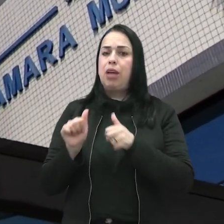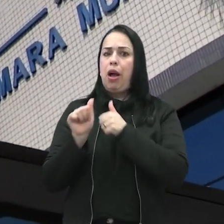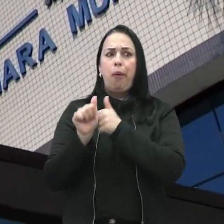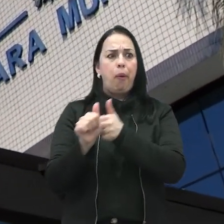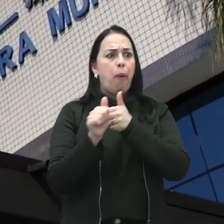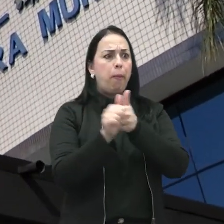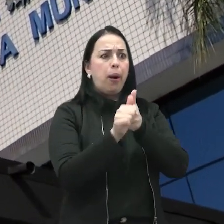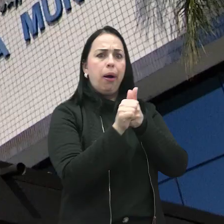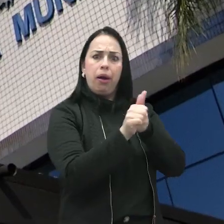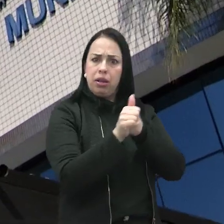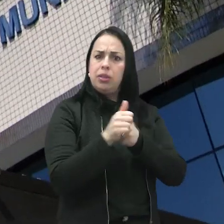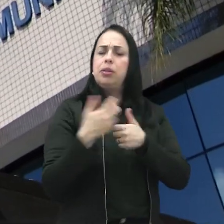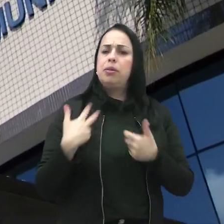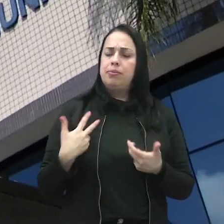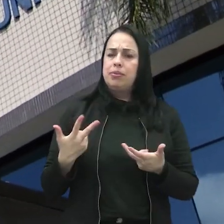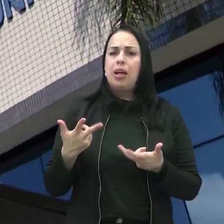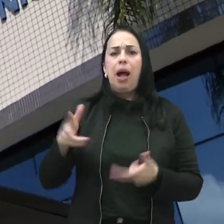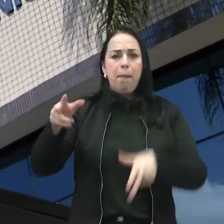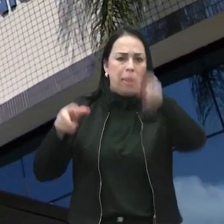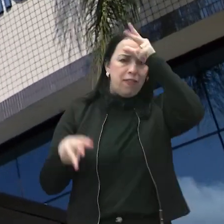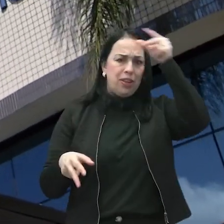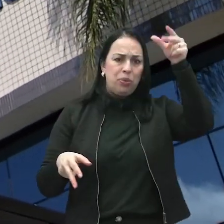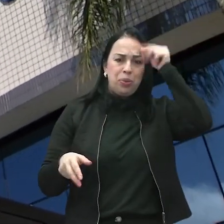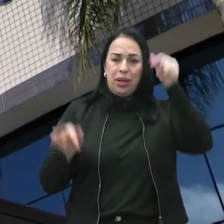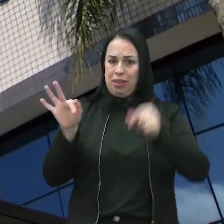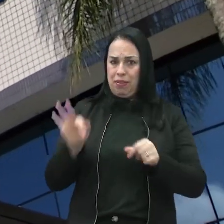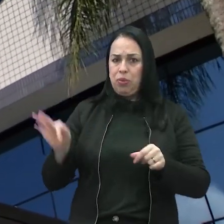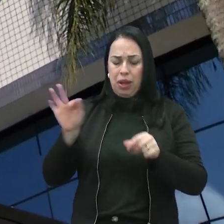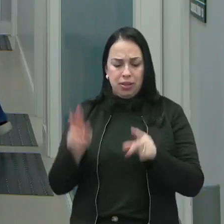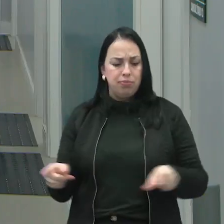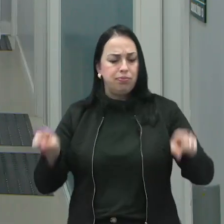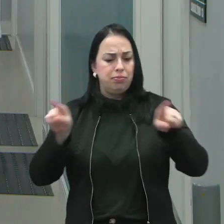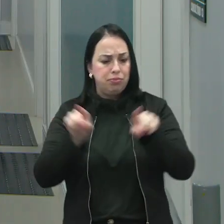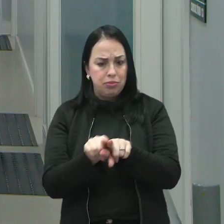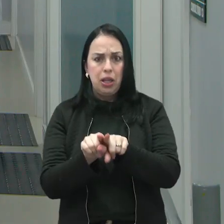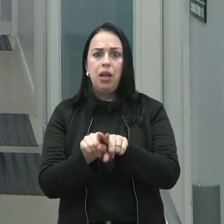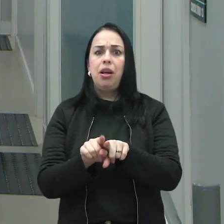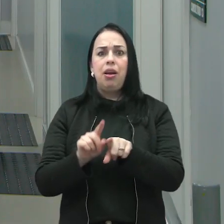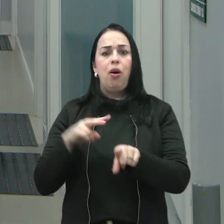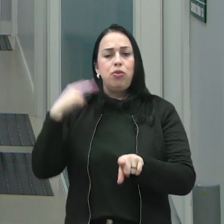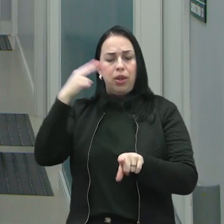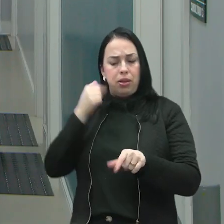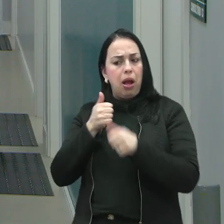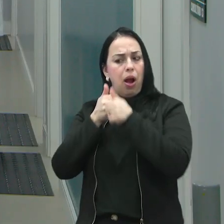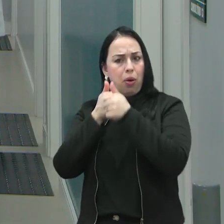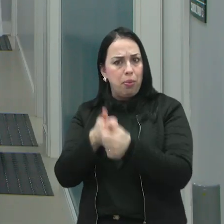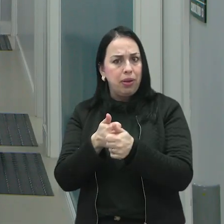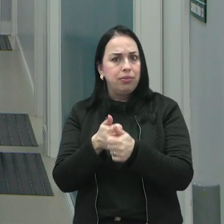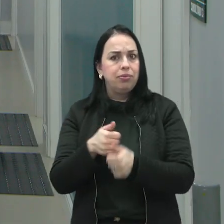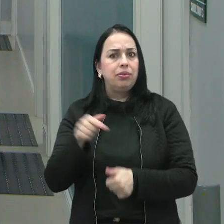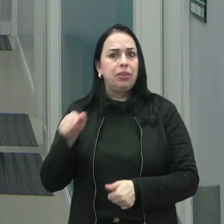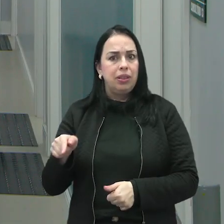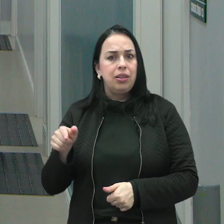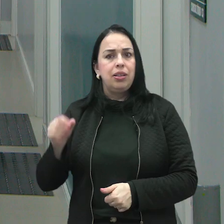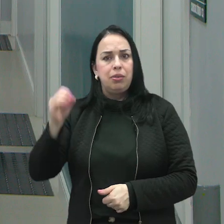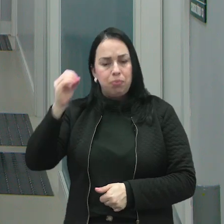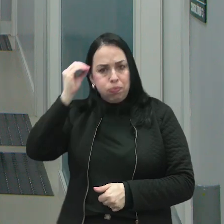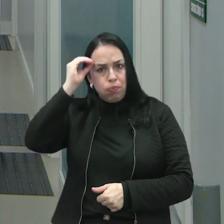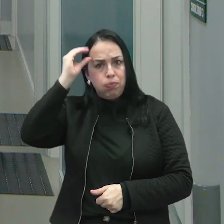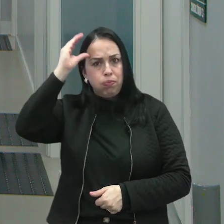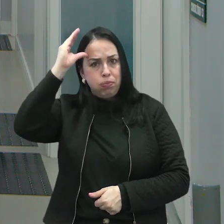de perto a parceria entre o poder público e a universidade e acredita que o conhecimento acadêmico, aliado